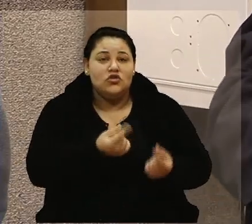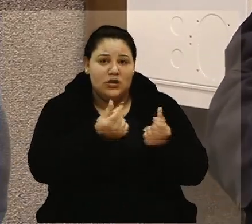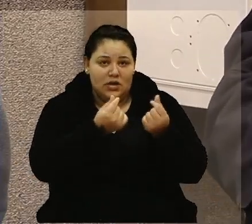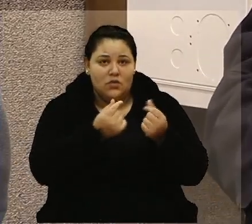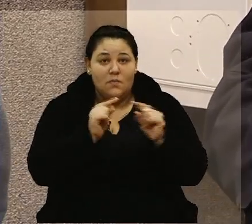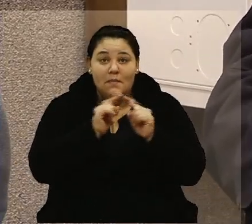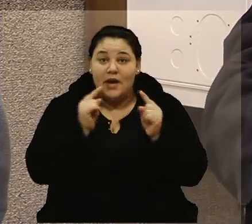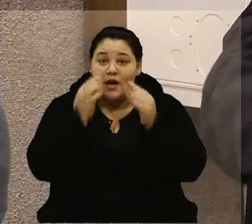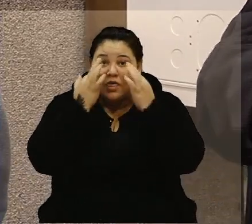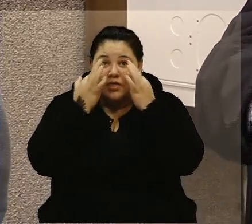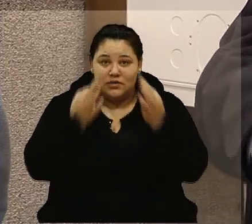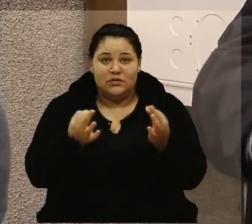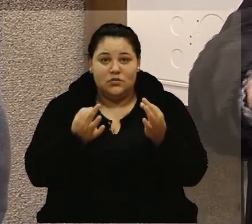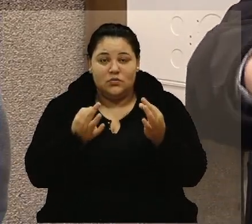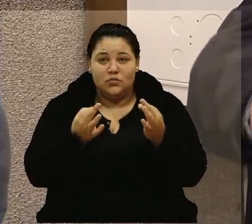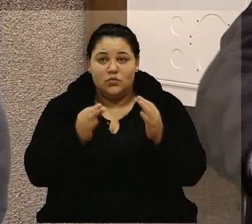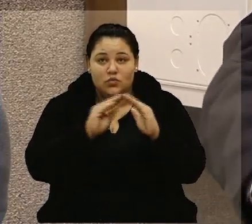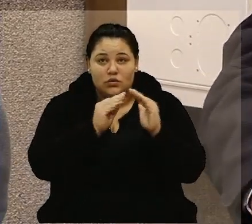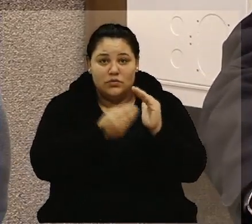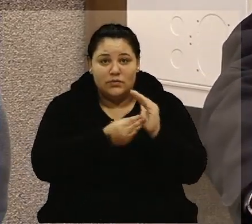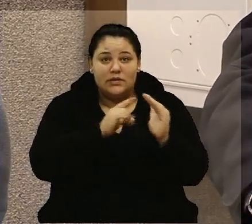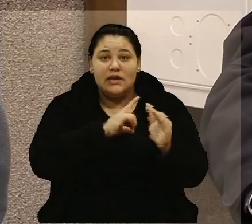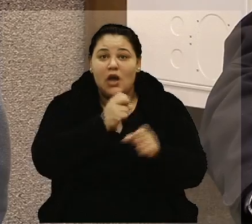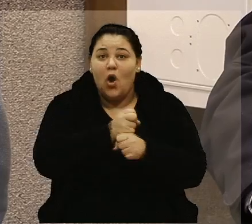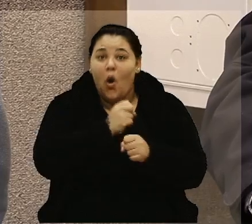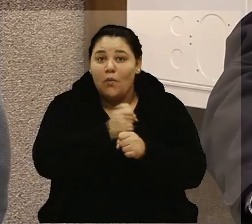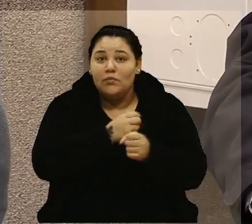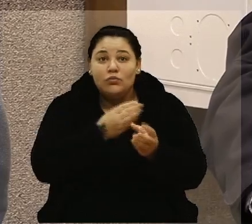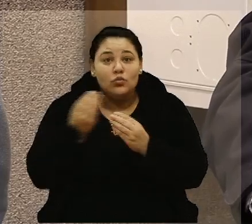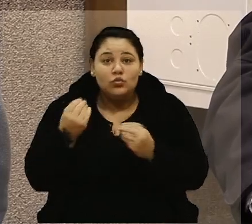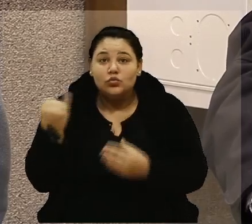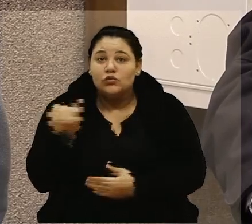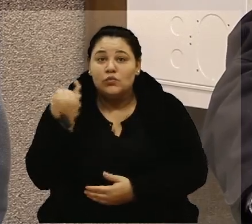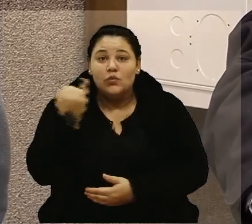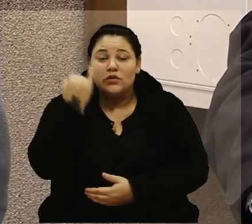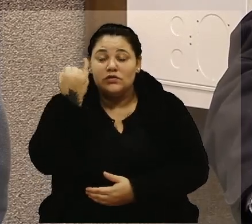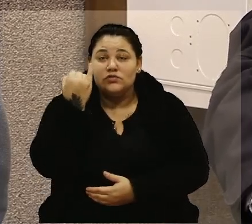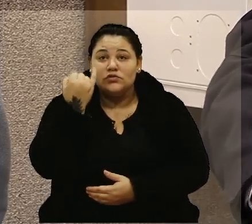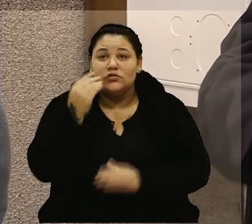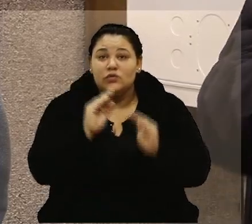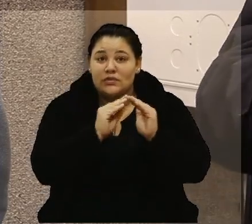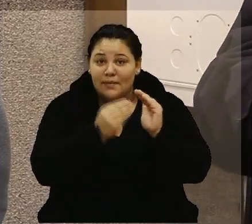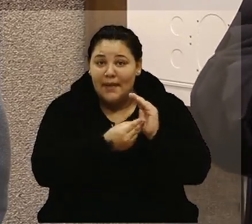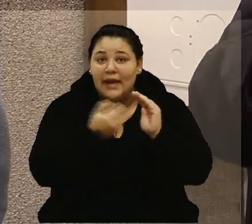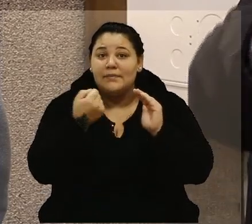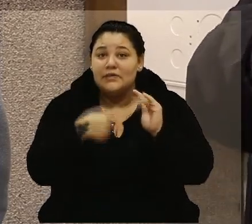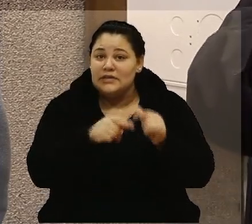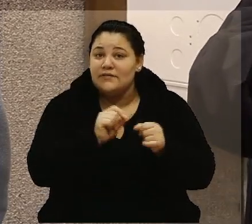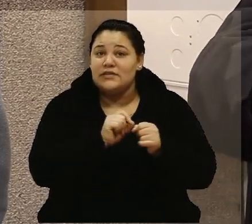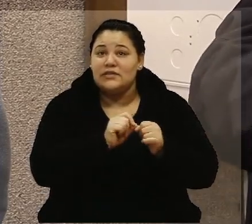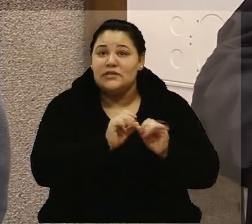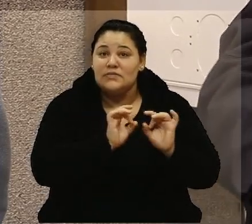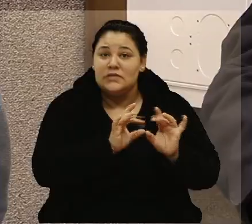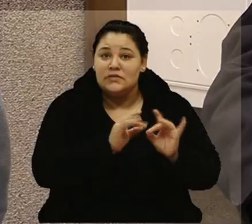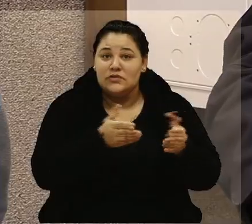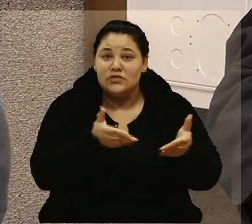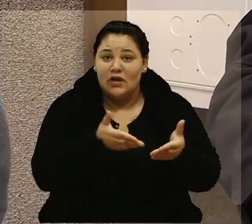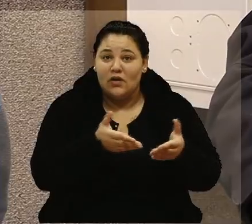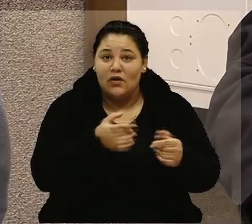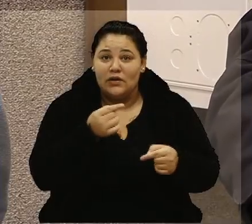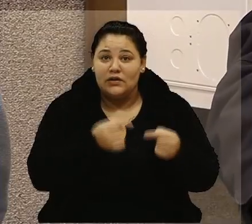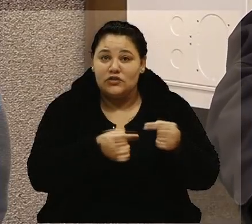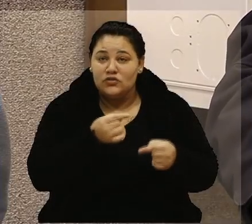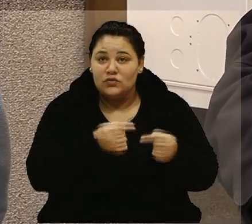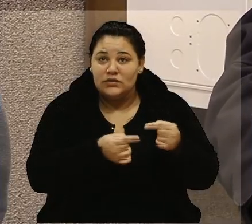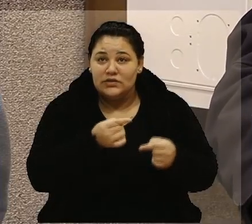eu alerto o SAMAI que tem obras importantíssimas que o SAMAI tem que fazer, especialmente agora nessa discussão da